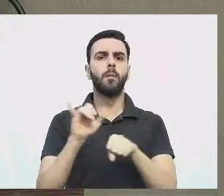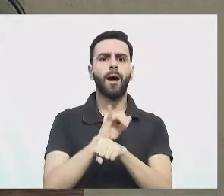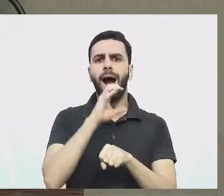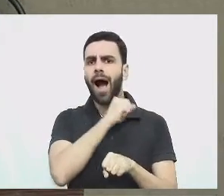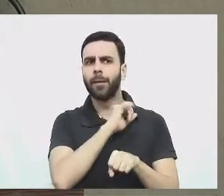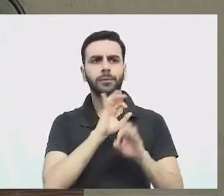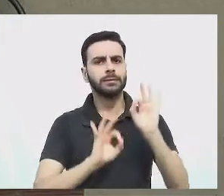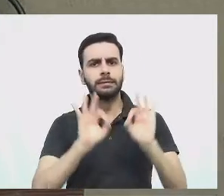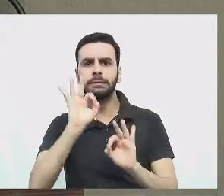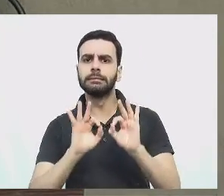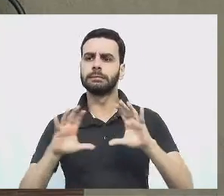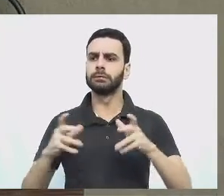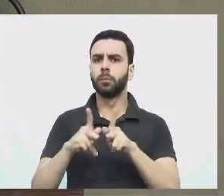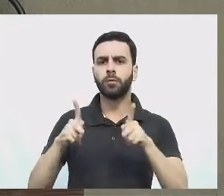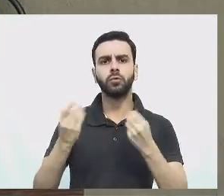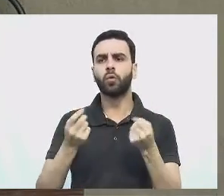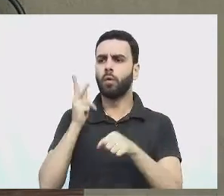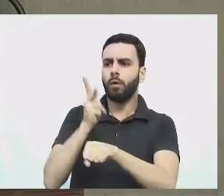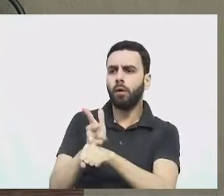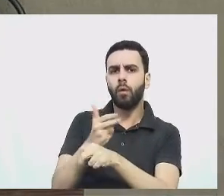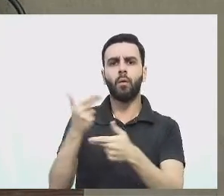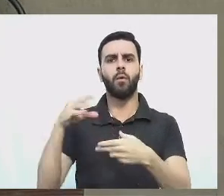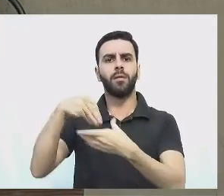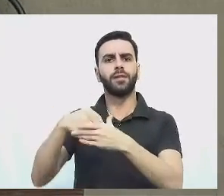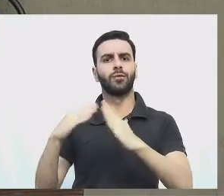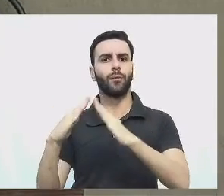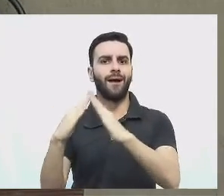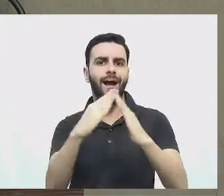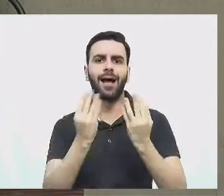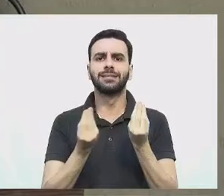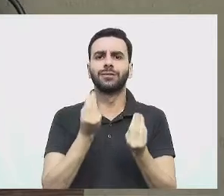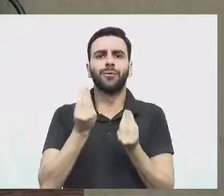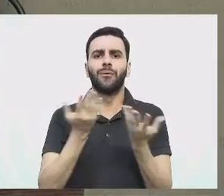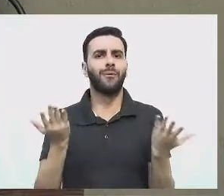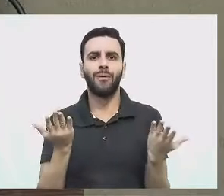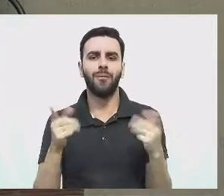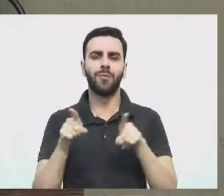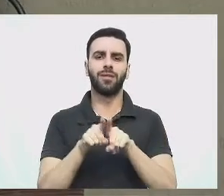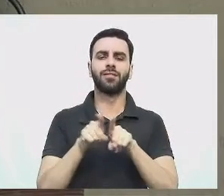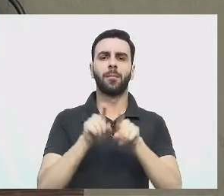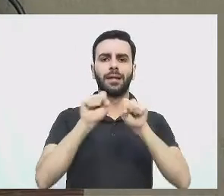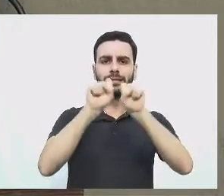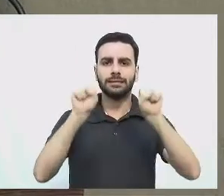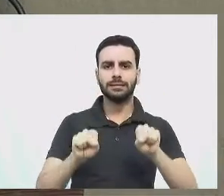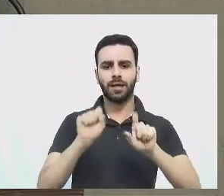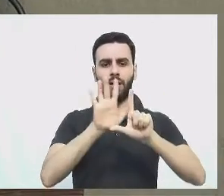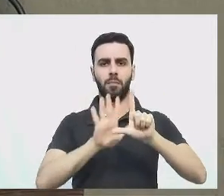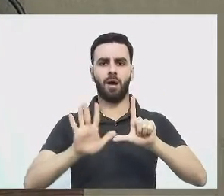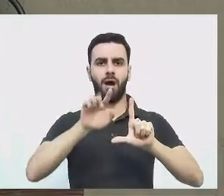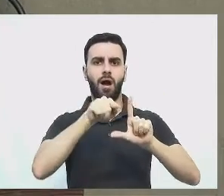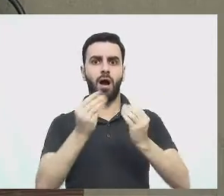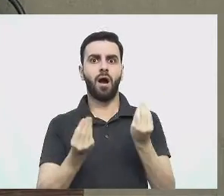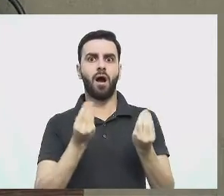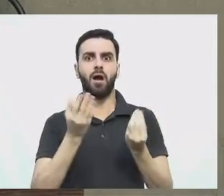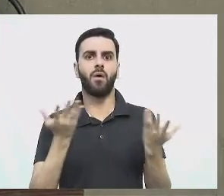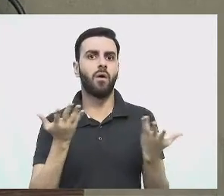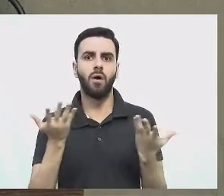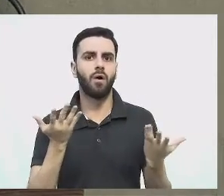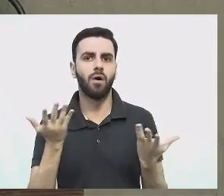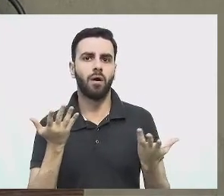para levar os nossos professores para dar aulas em suas casas? E o sistema? E o